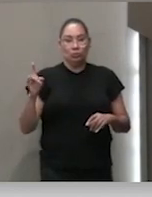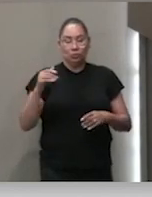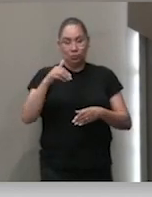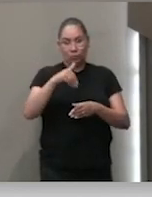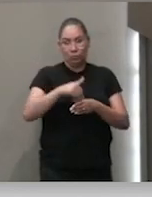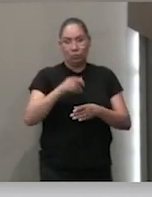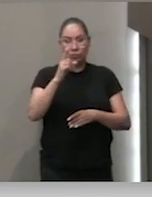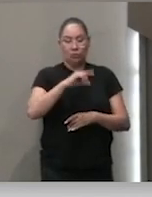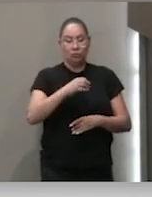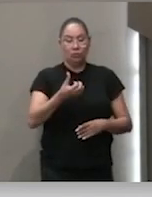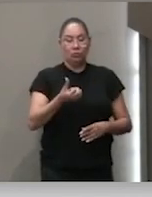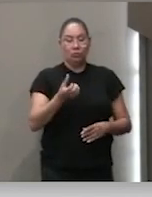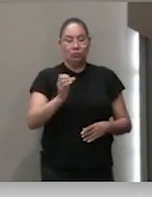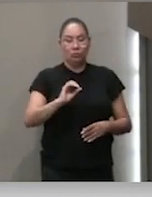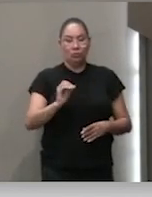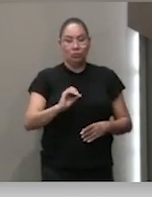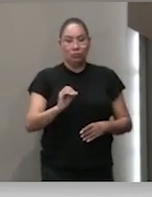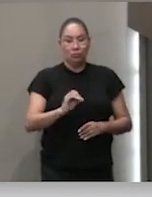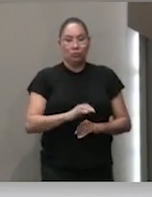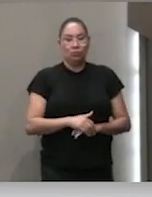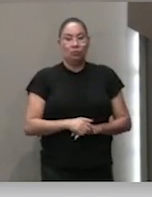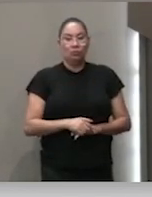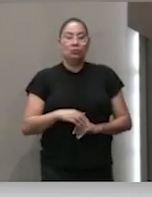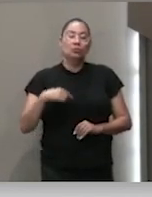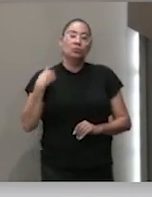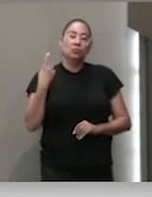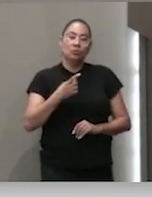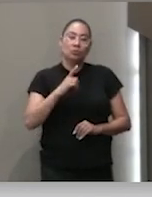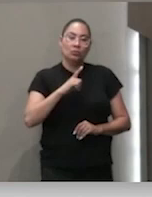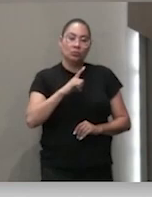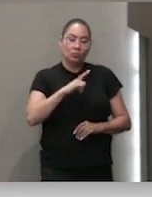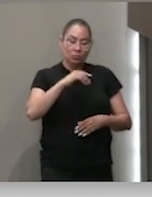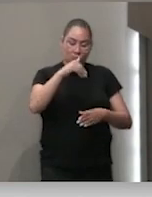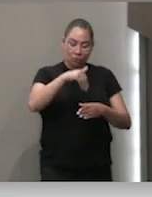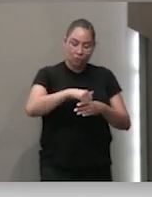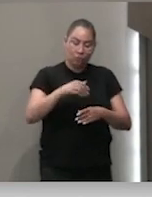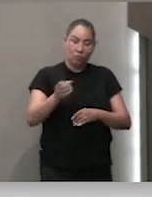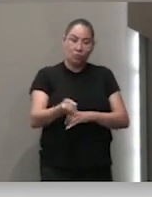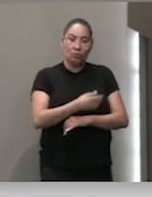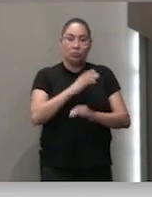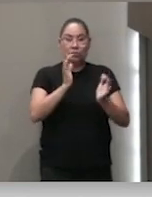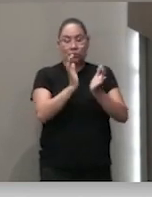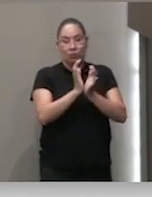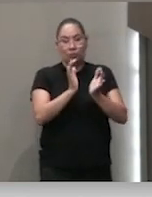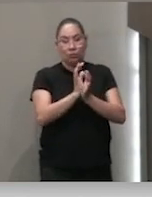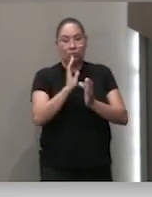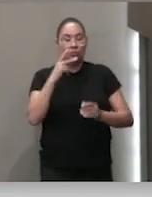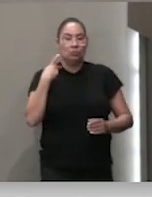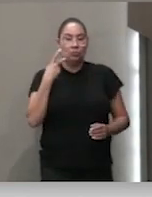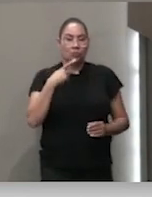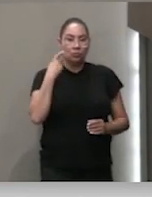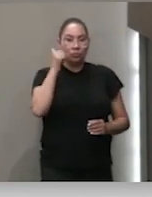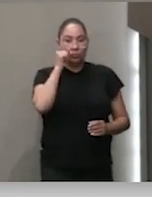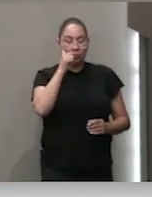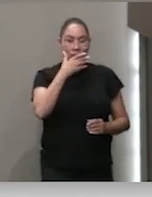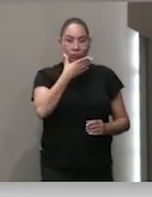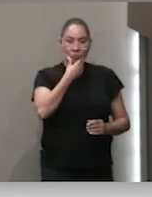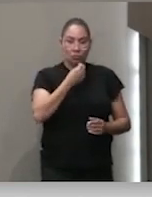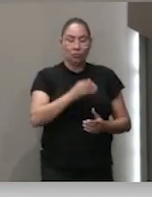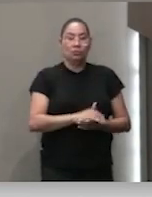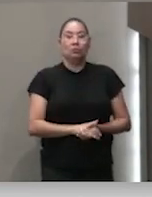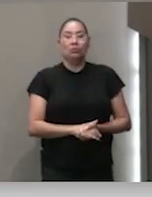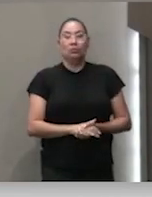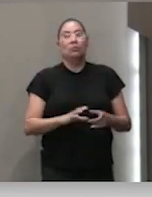outubro, aonde, né, foram eleitos novos colegas vereadores, vereadoras,